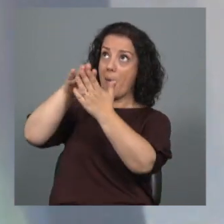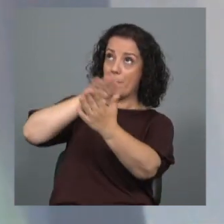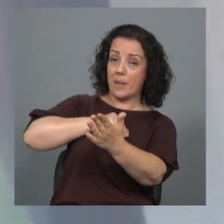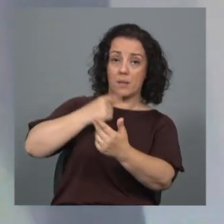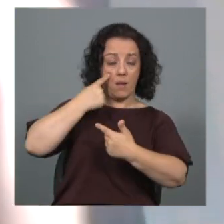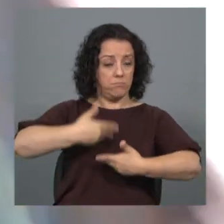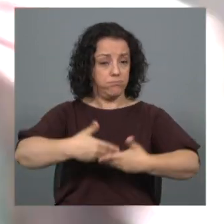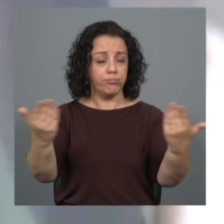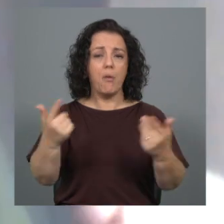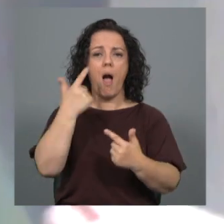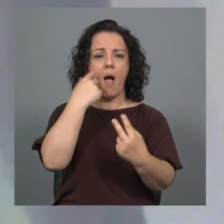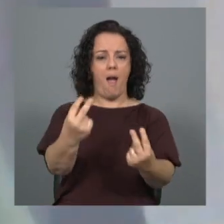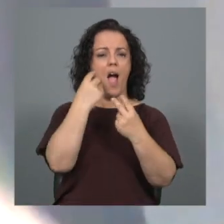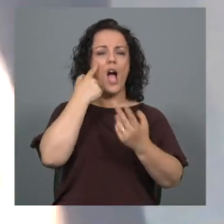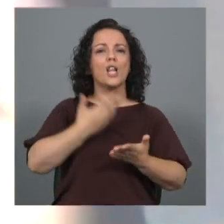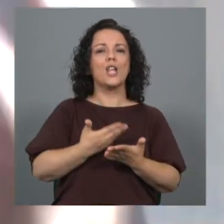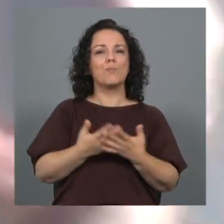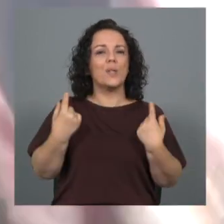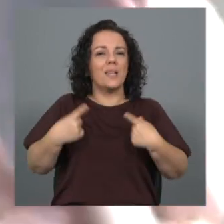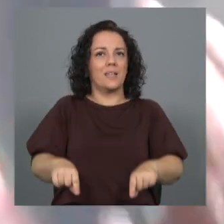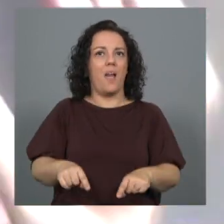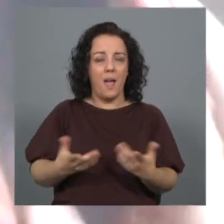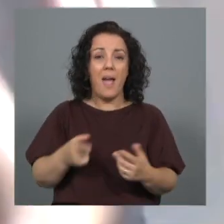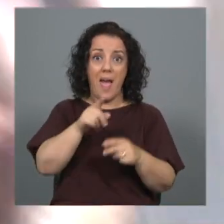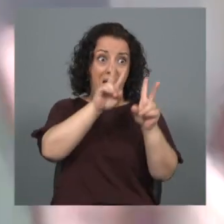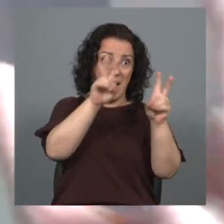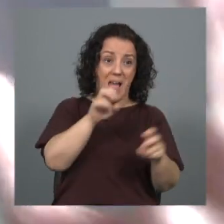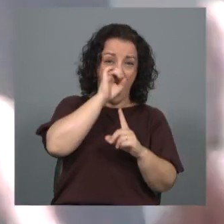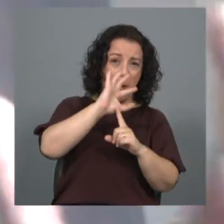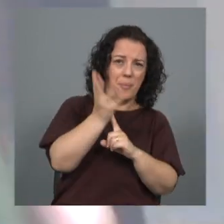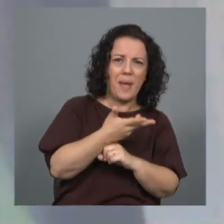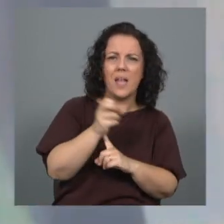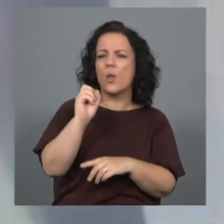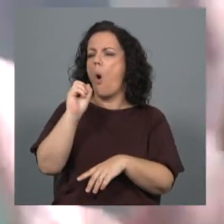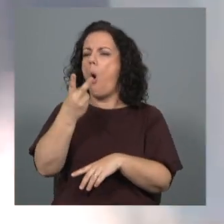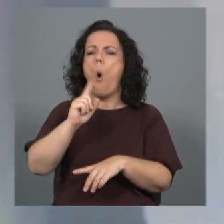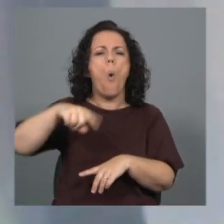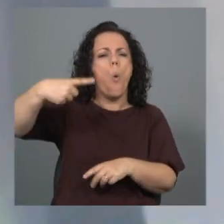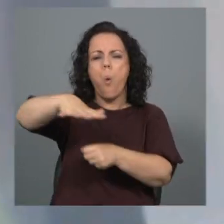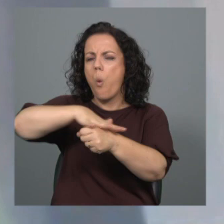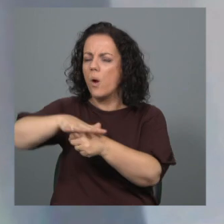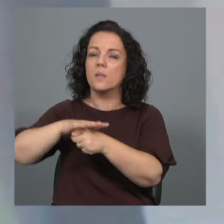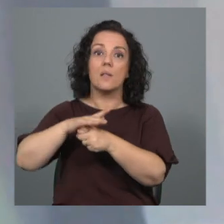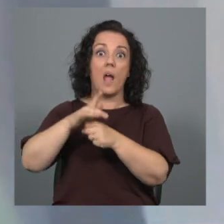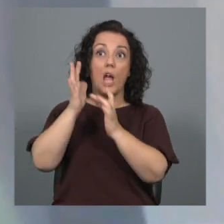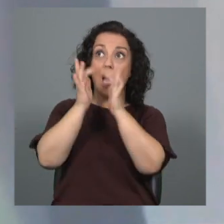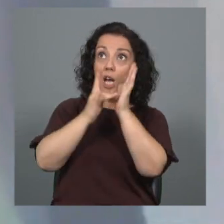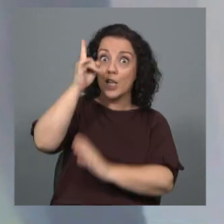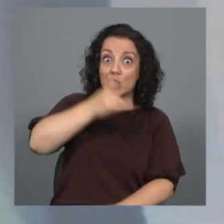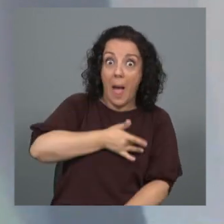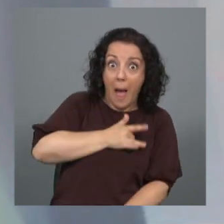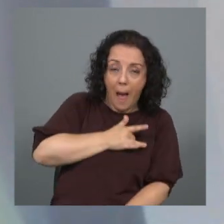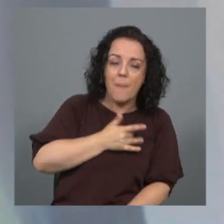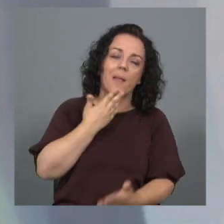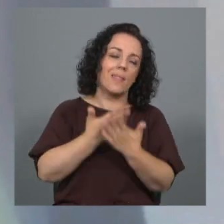que a causa ambiental, ou qualquer outra causa que seja amada por Cristo, é sempre uma excelente oportunidade